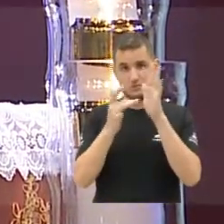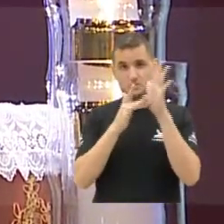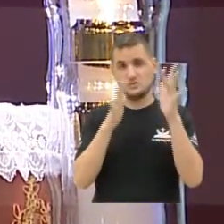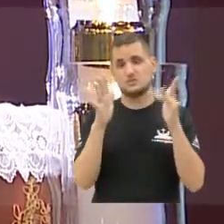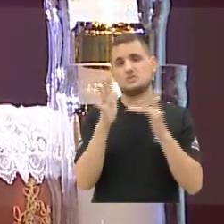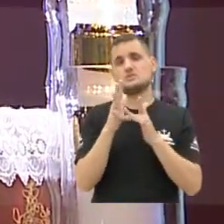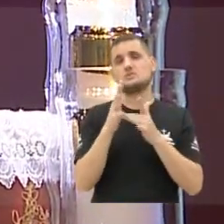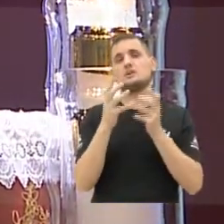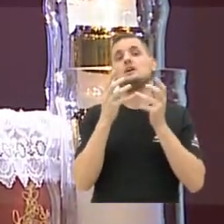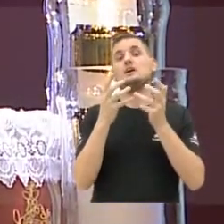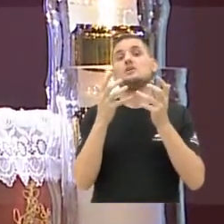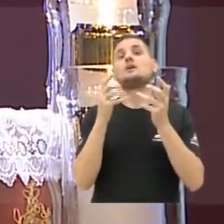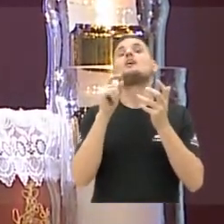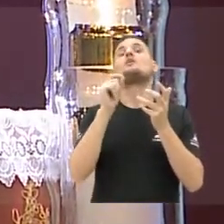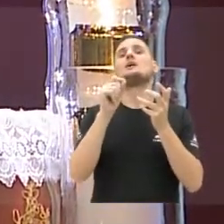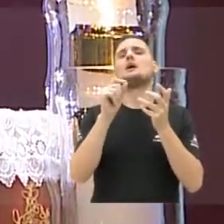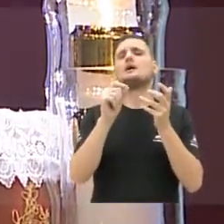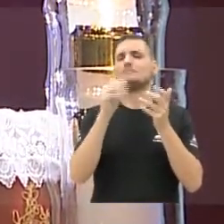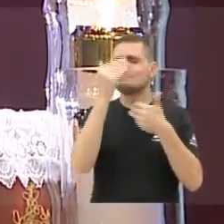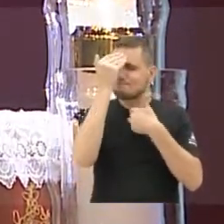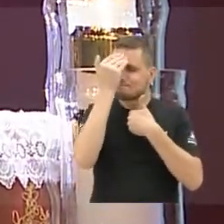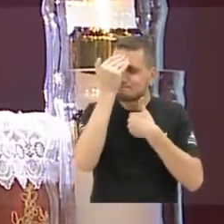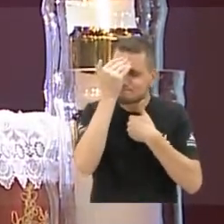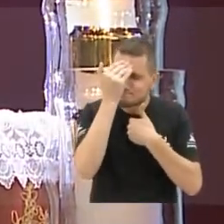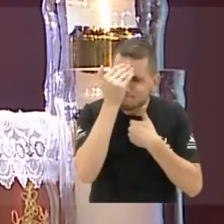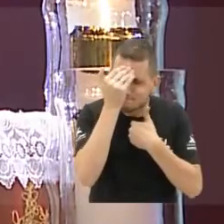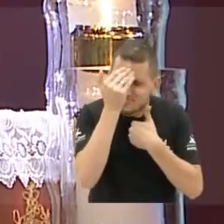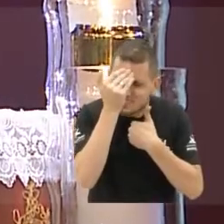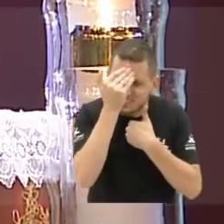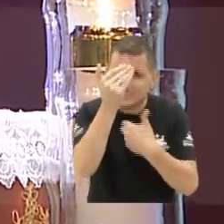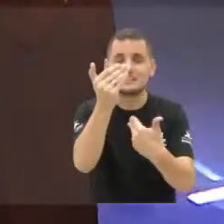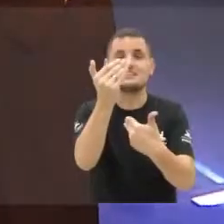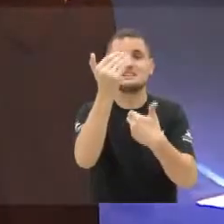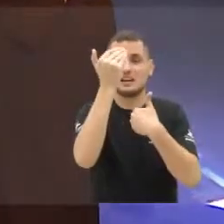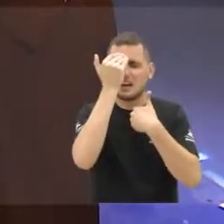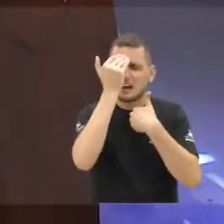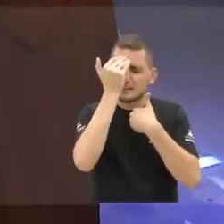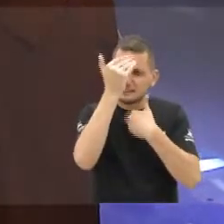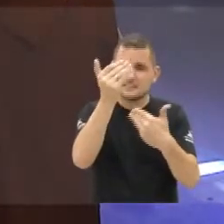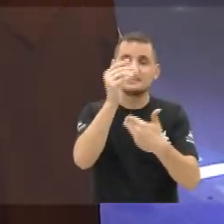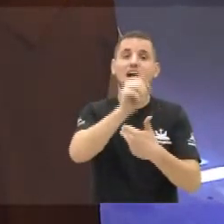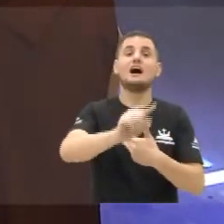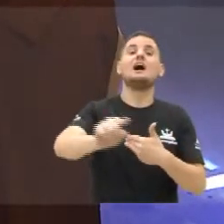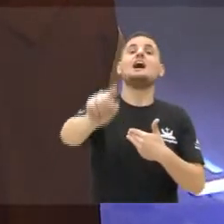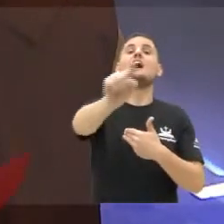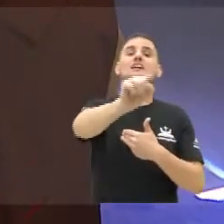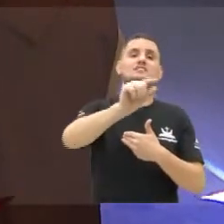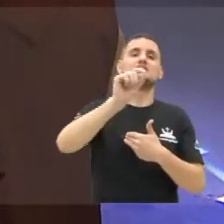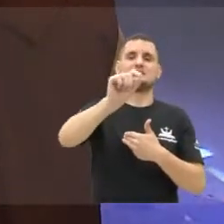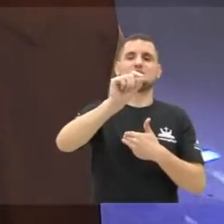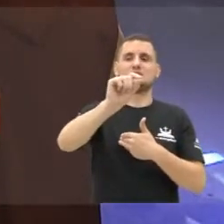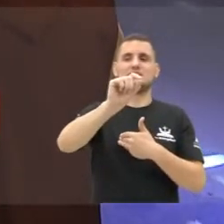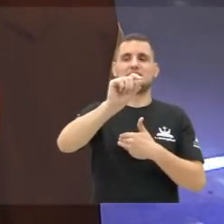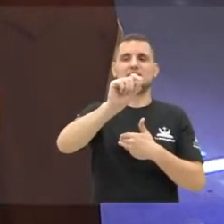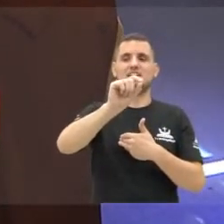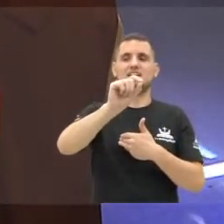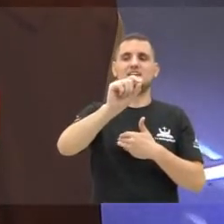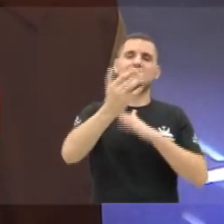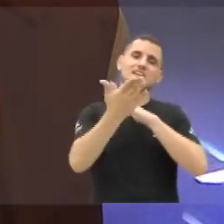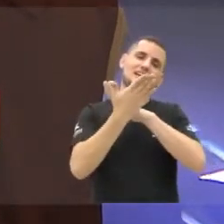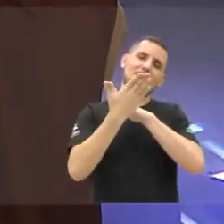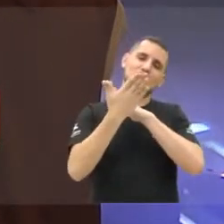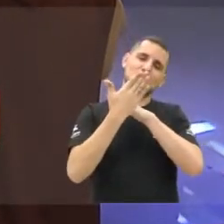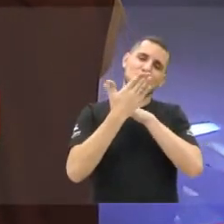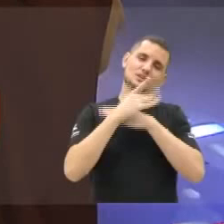quero agradecer. Quero agradecer a você que faz parte da